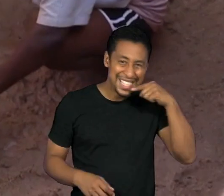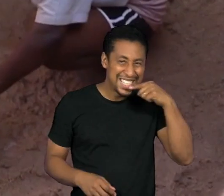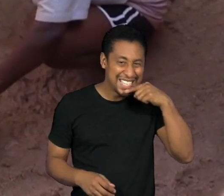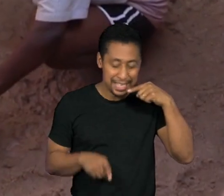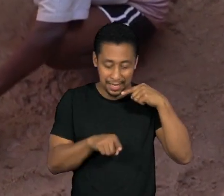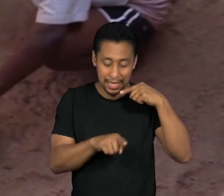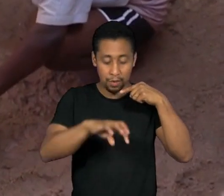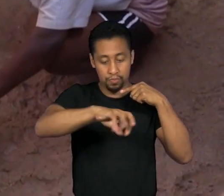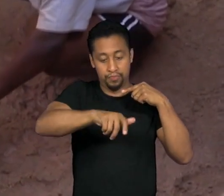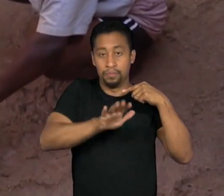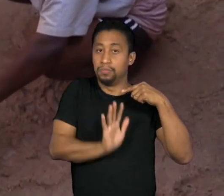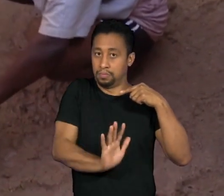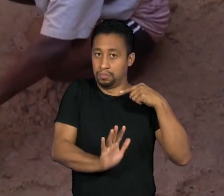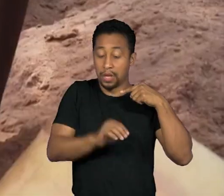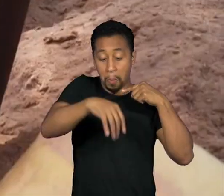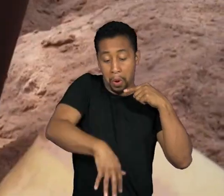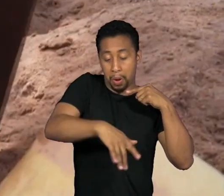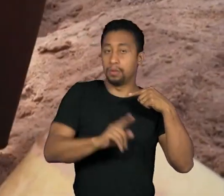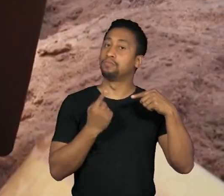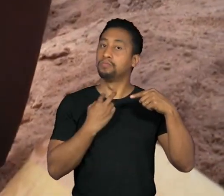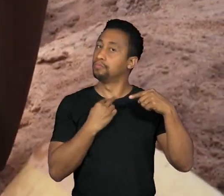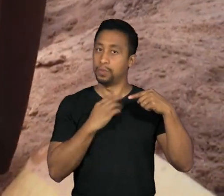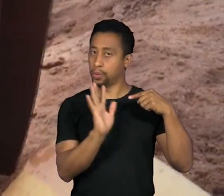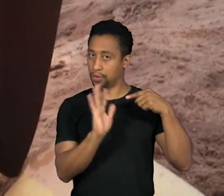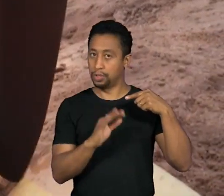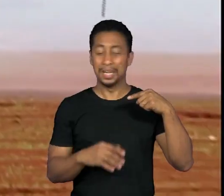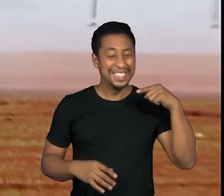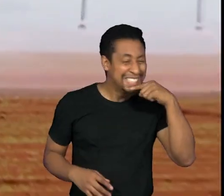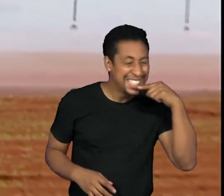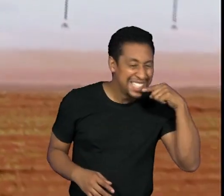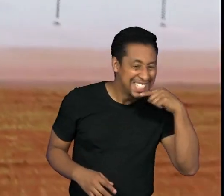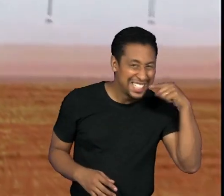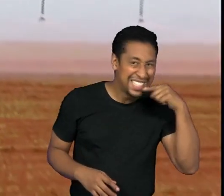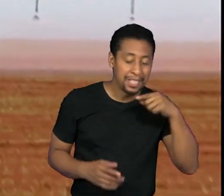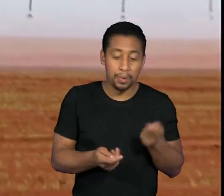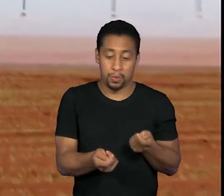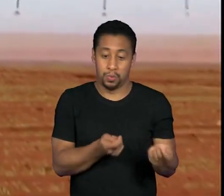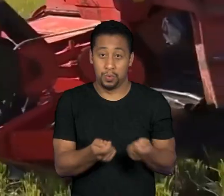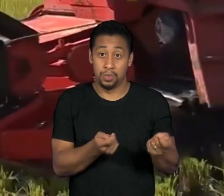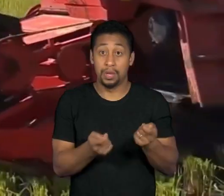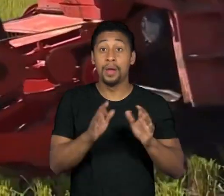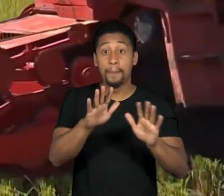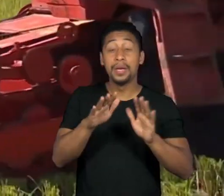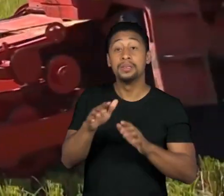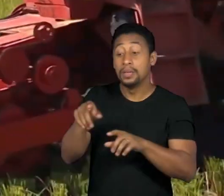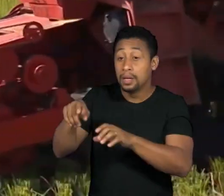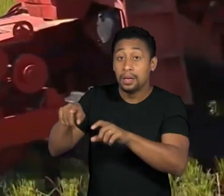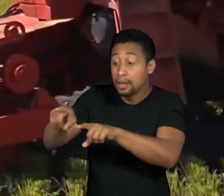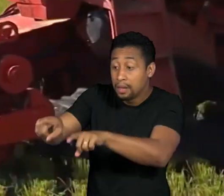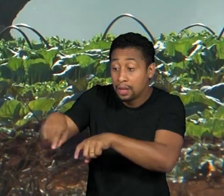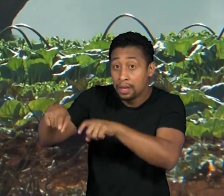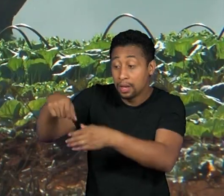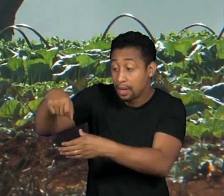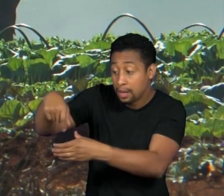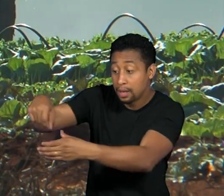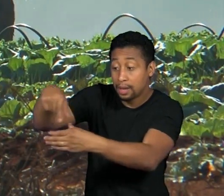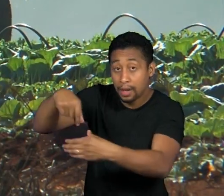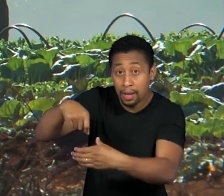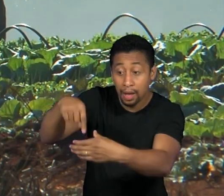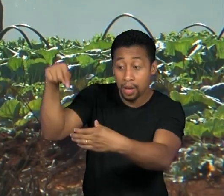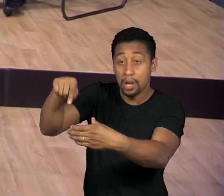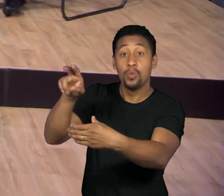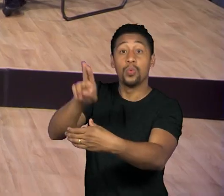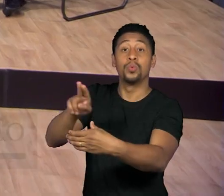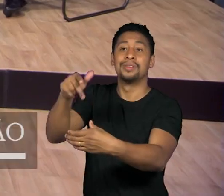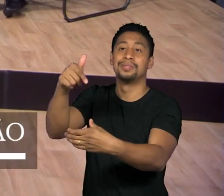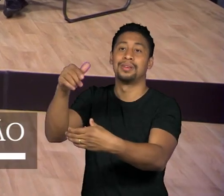responde por 12% de todo o consumo de água do planeta. 70% é a agricultura, 70%. Então, veja, você não